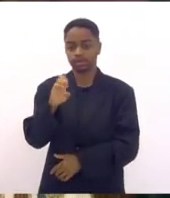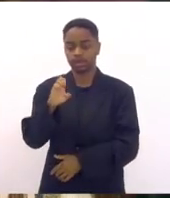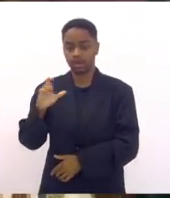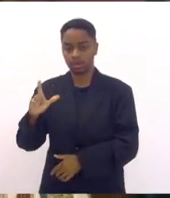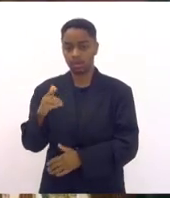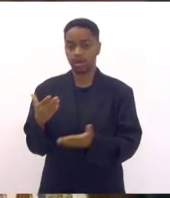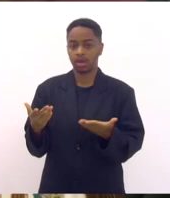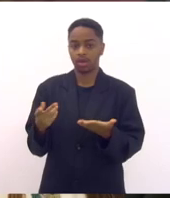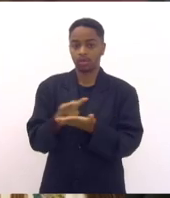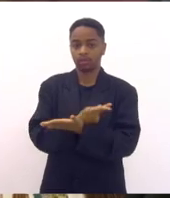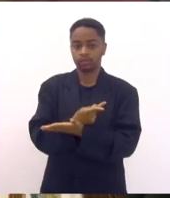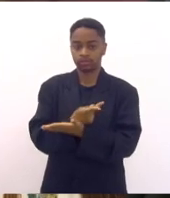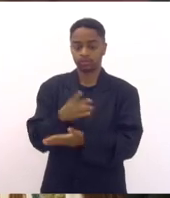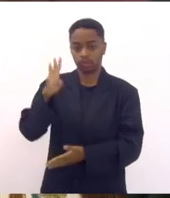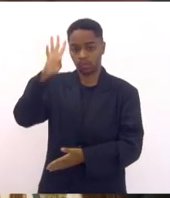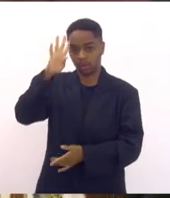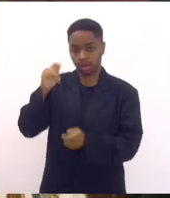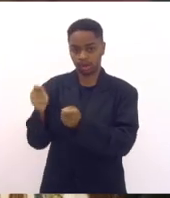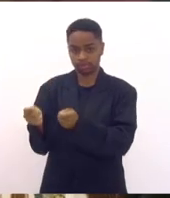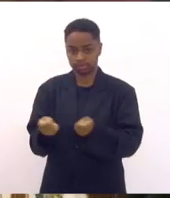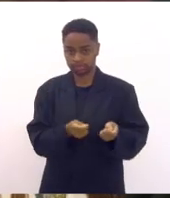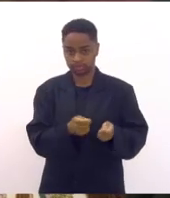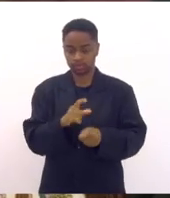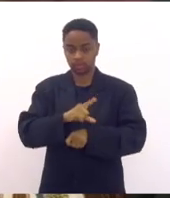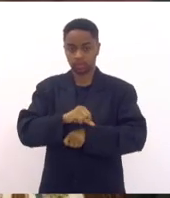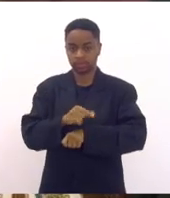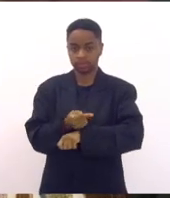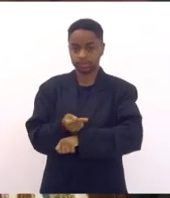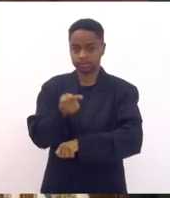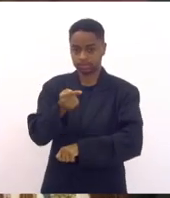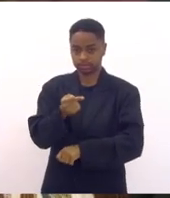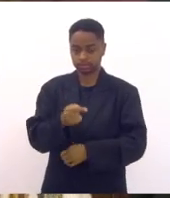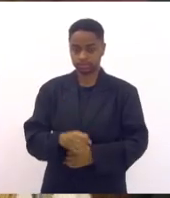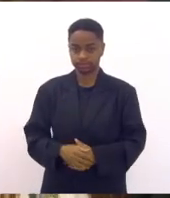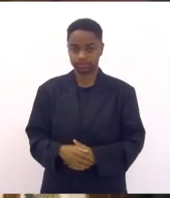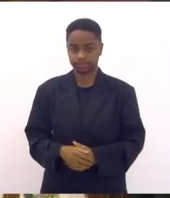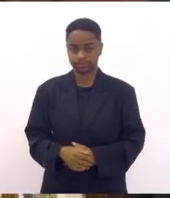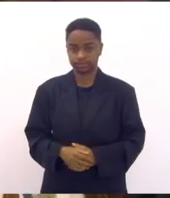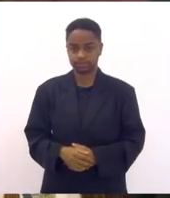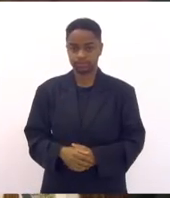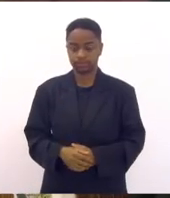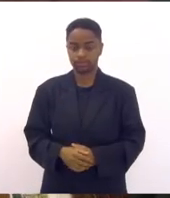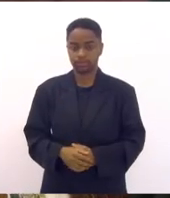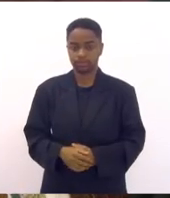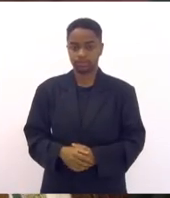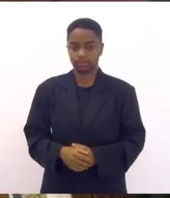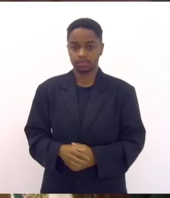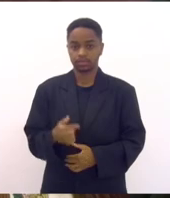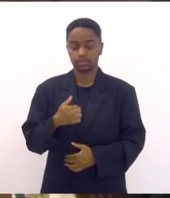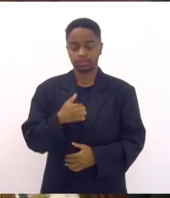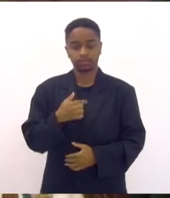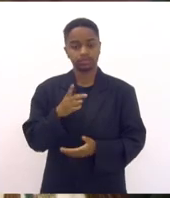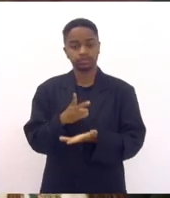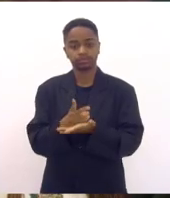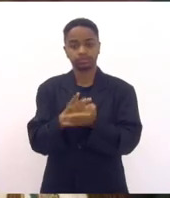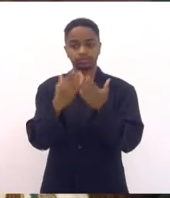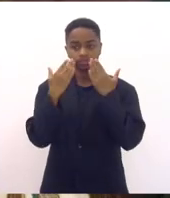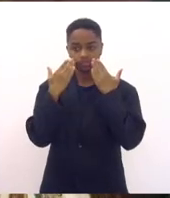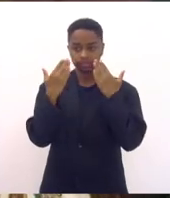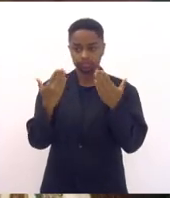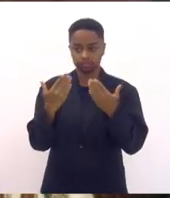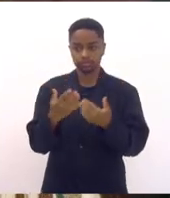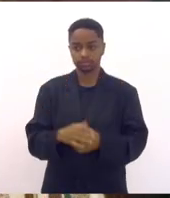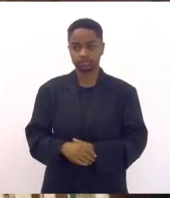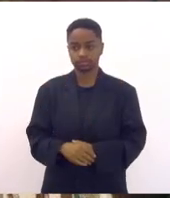acontece todas as quartas-feiras às 19 horas e que eu tenho a honra de apresentar